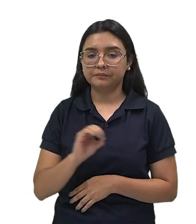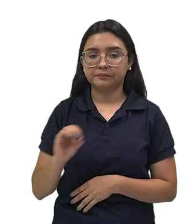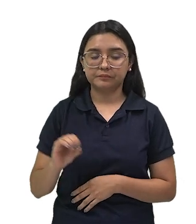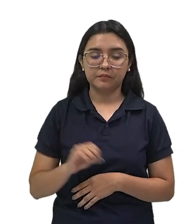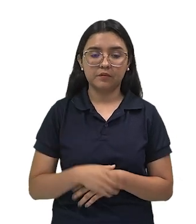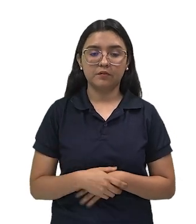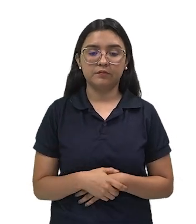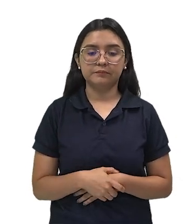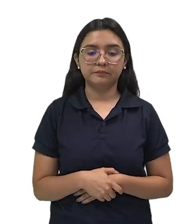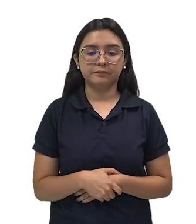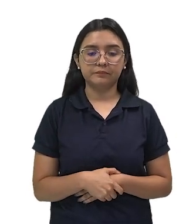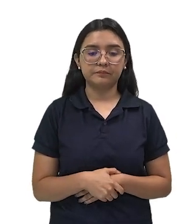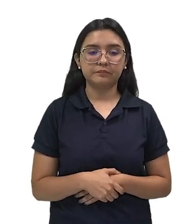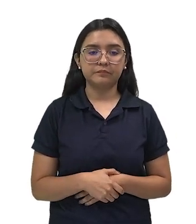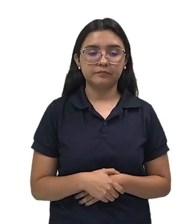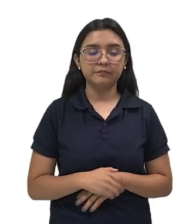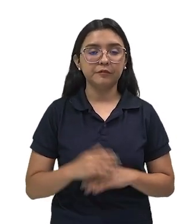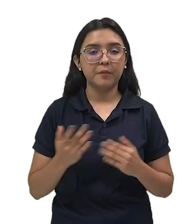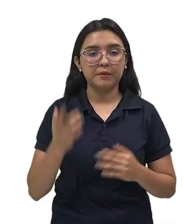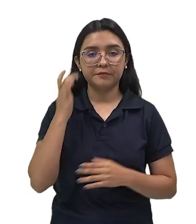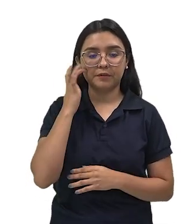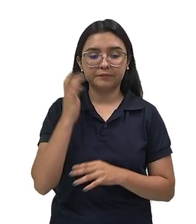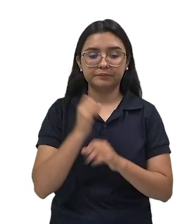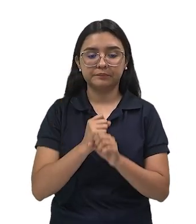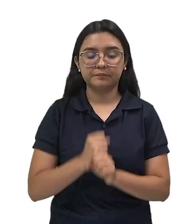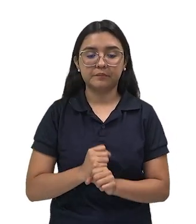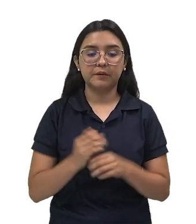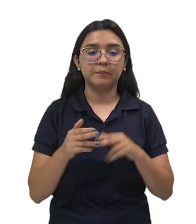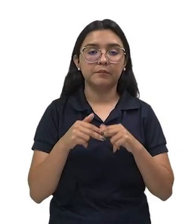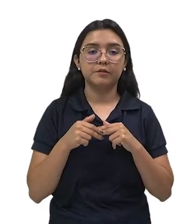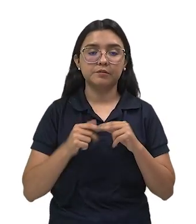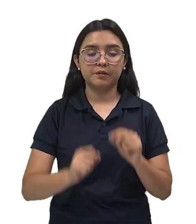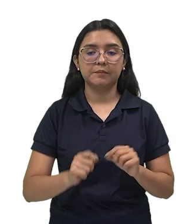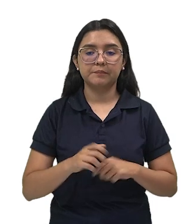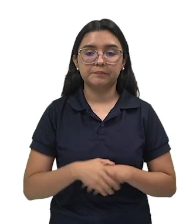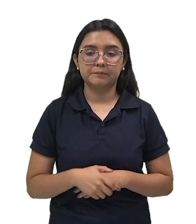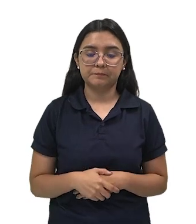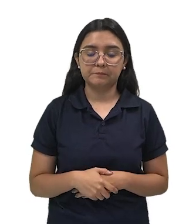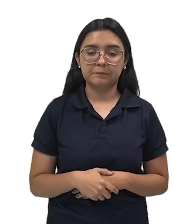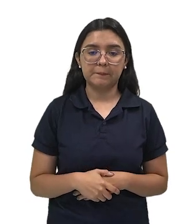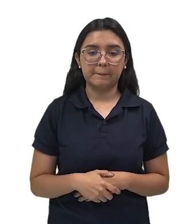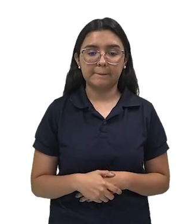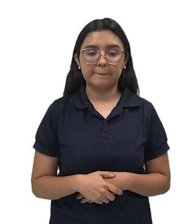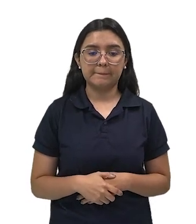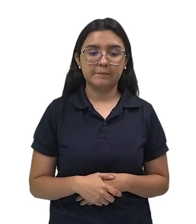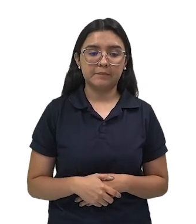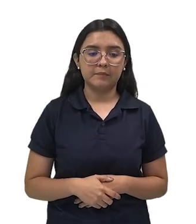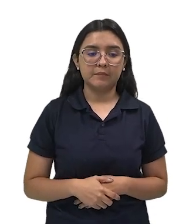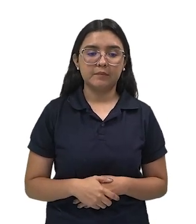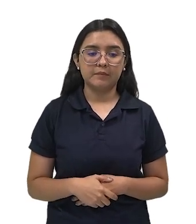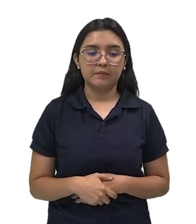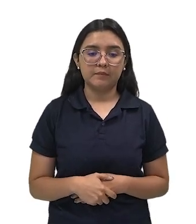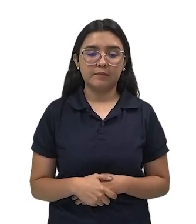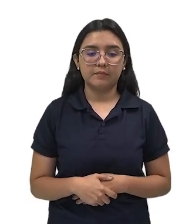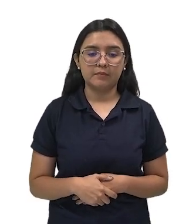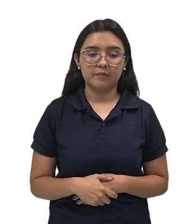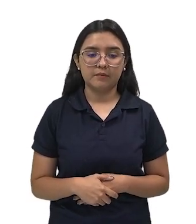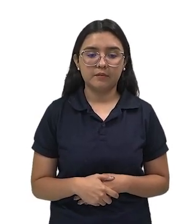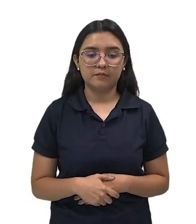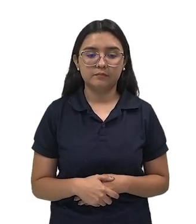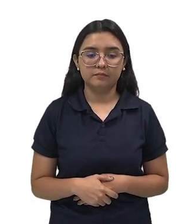800. Ficou mais fácil, né? Por isso que quando nós temos, né, ó, quando aparece assim,